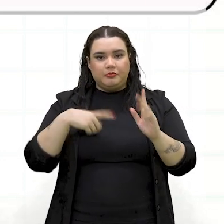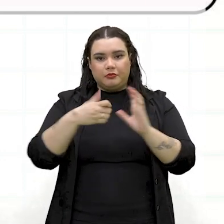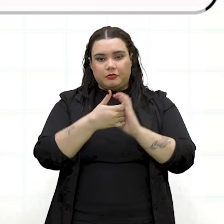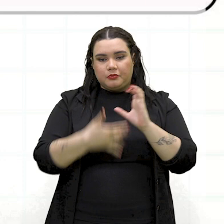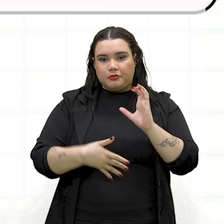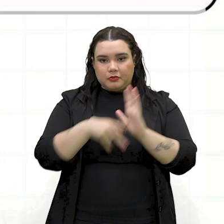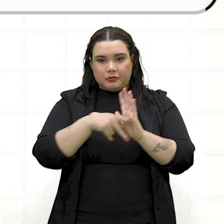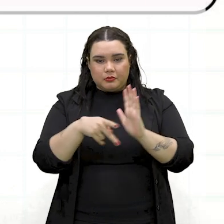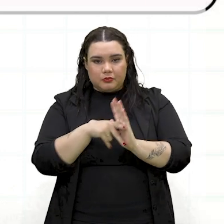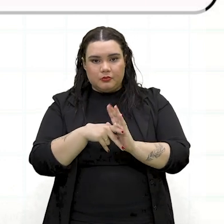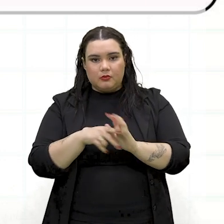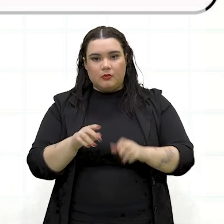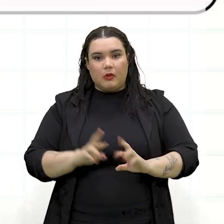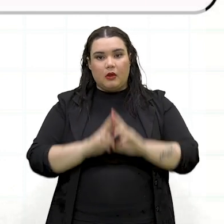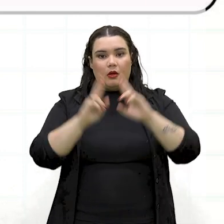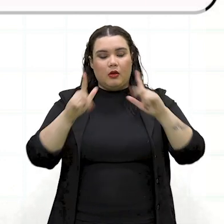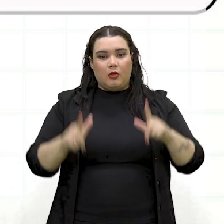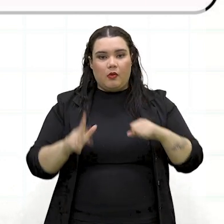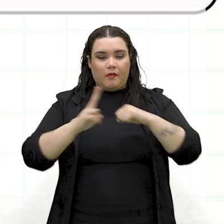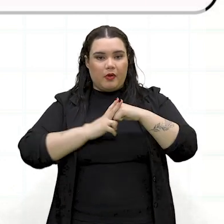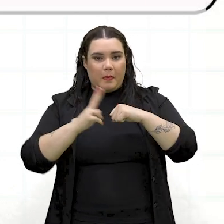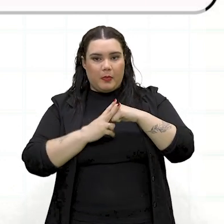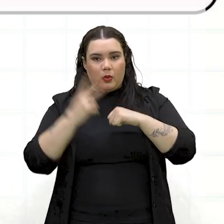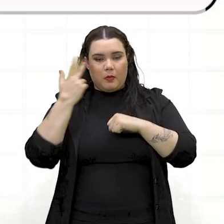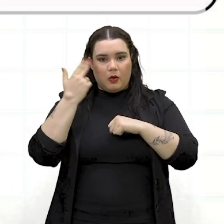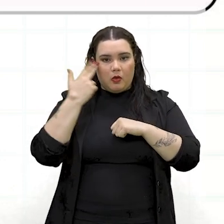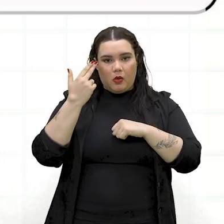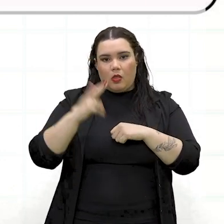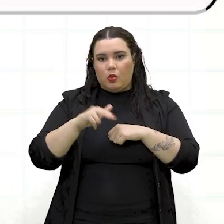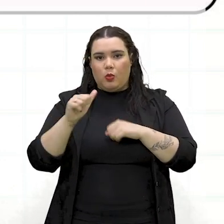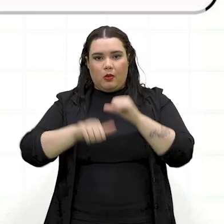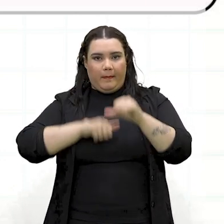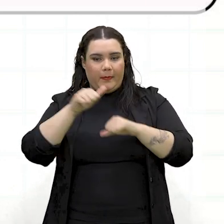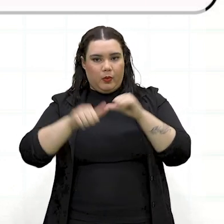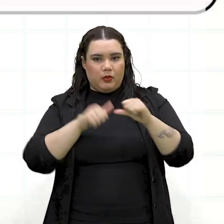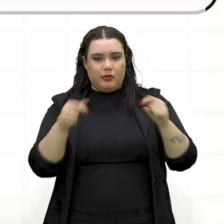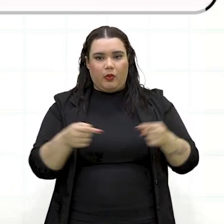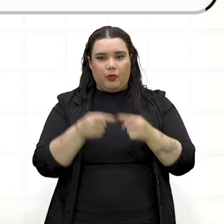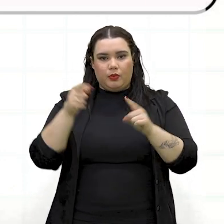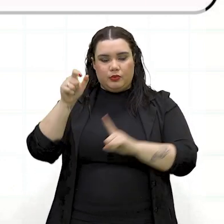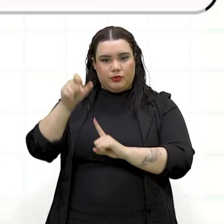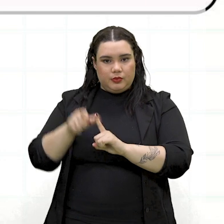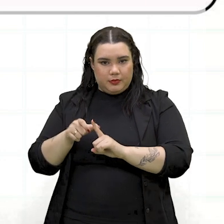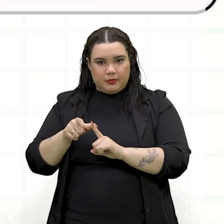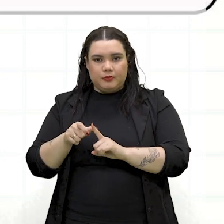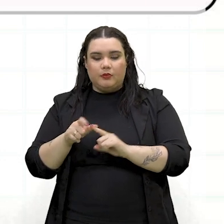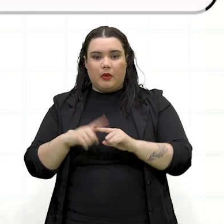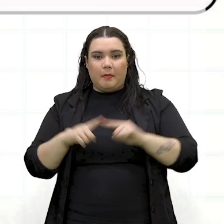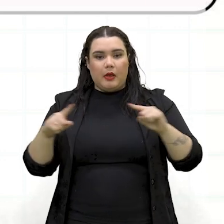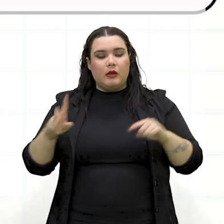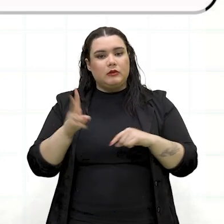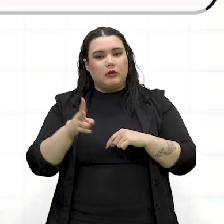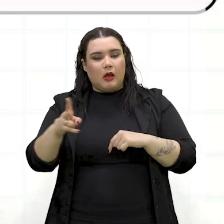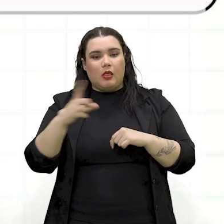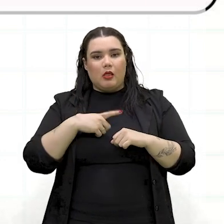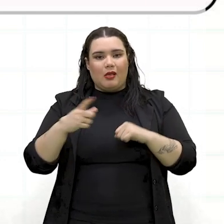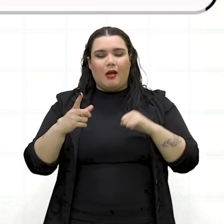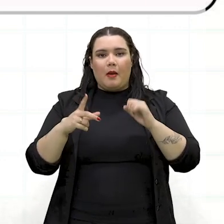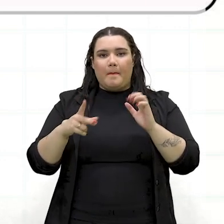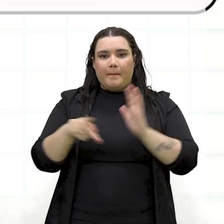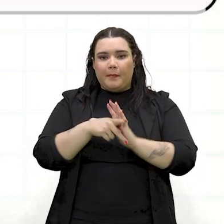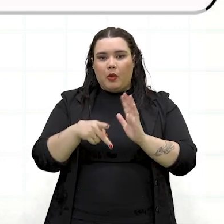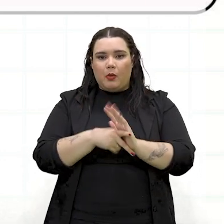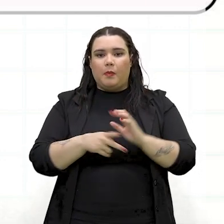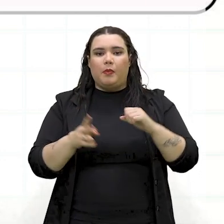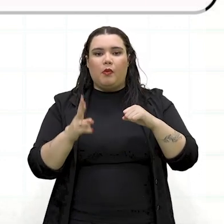E, diferentemente dos verbos comuns, eles não mudam de forma de acordo com o sujeito e sempre são seguidos pela forma